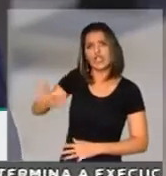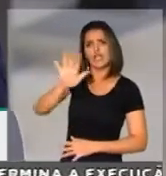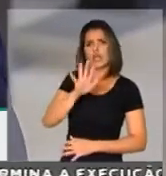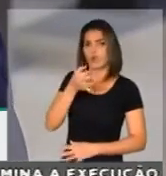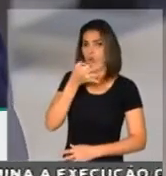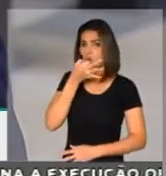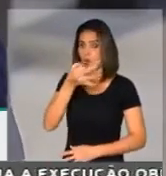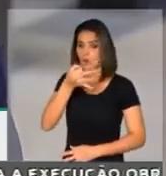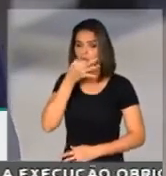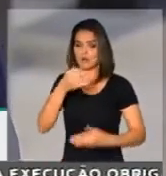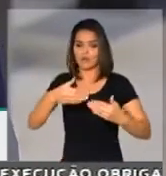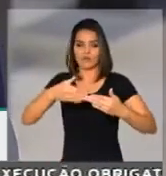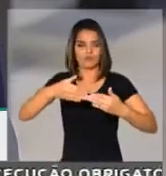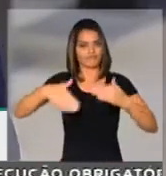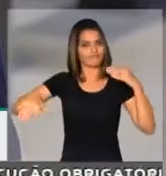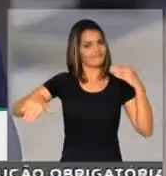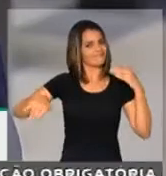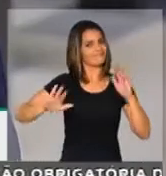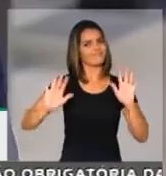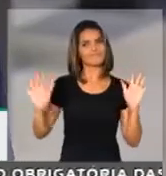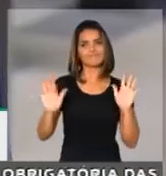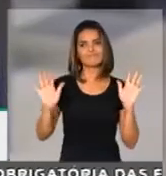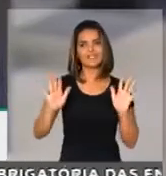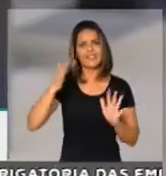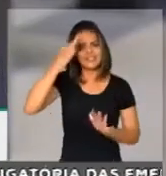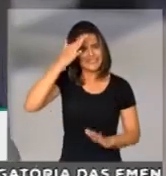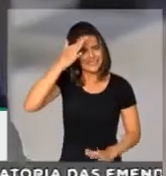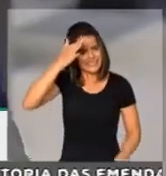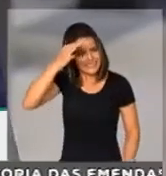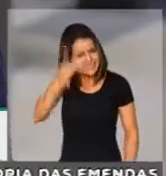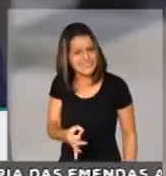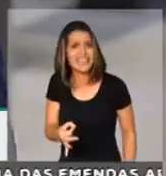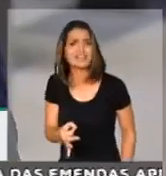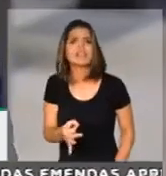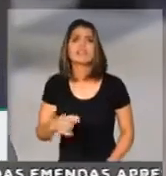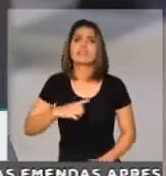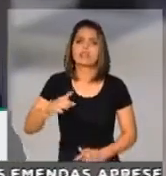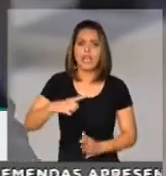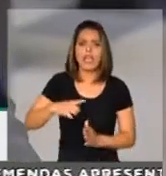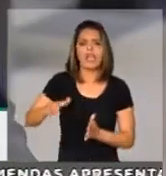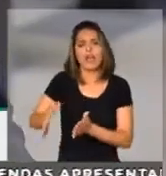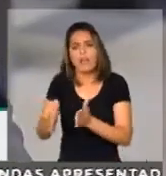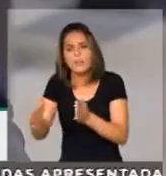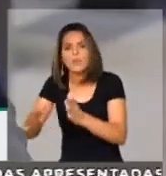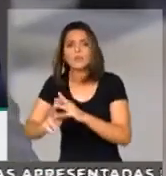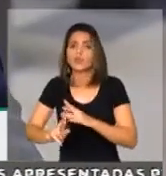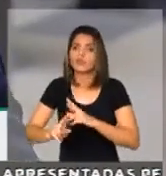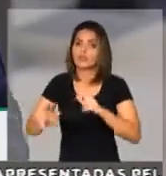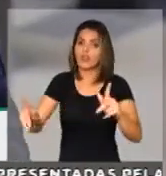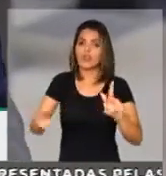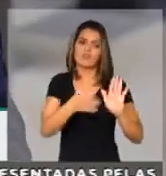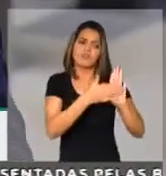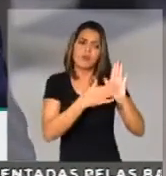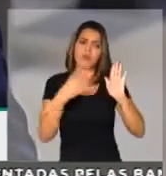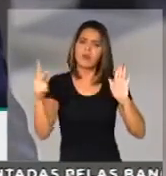contrária à reforma da Previdência, assim, com uma convicção de que haveria outros caminhos para garantirmos